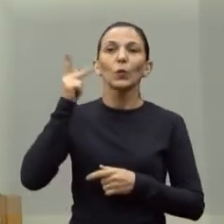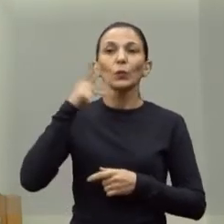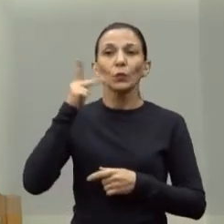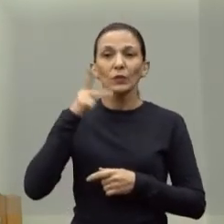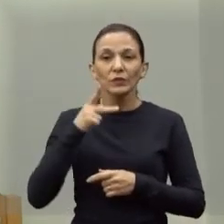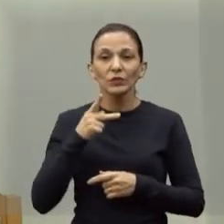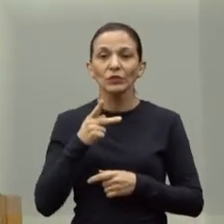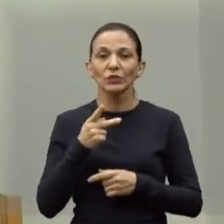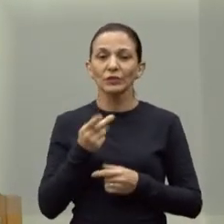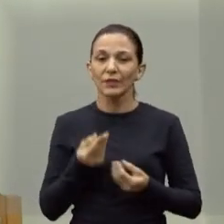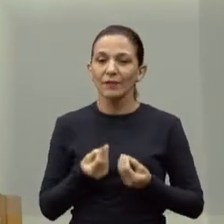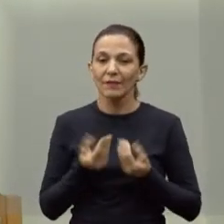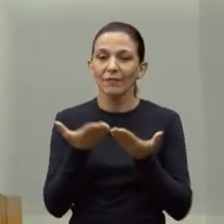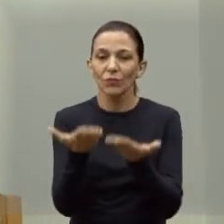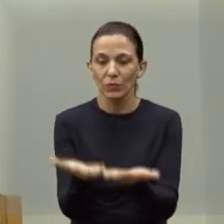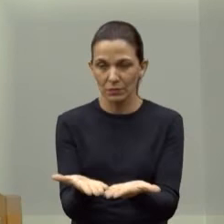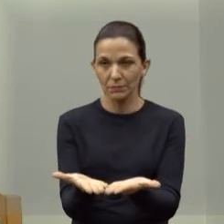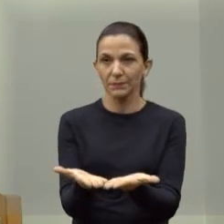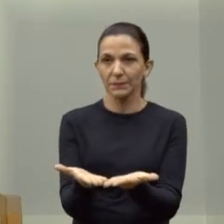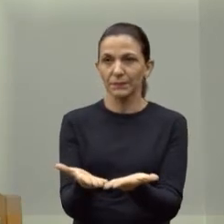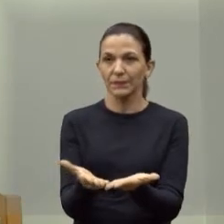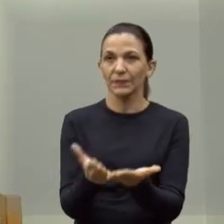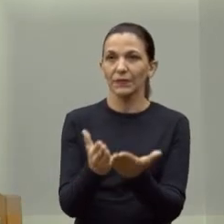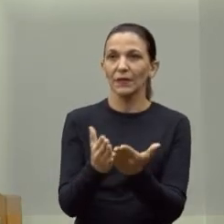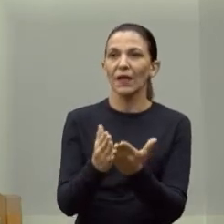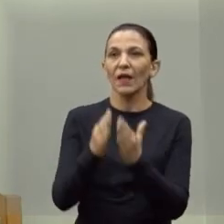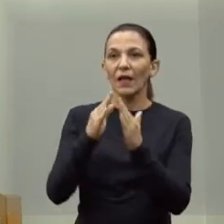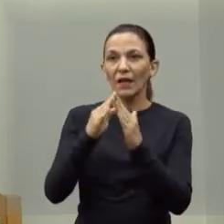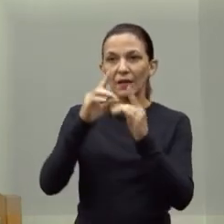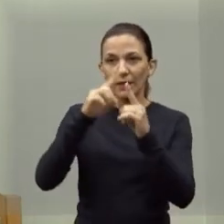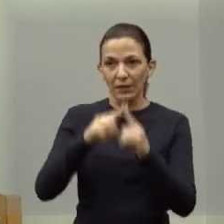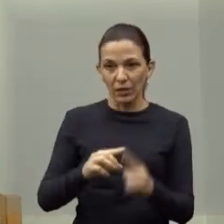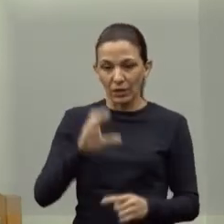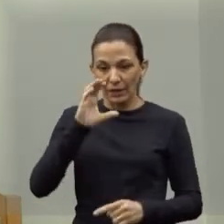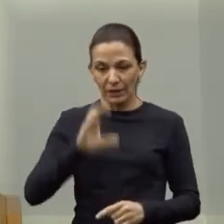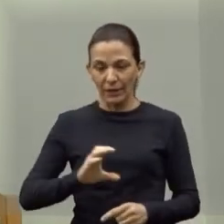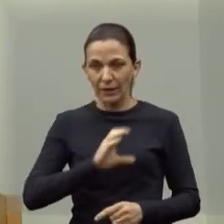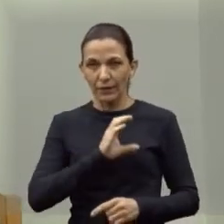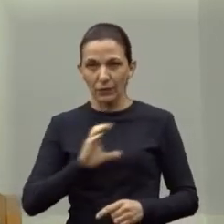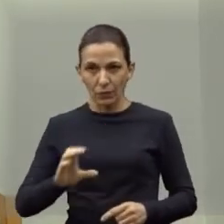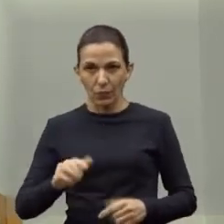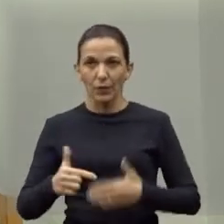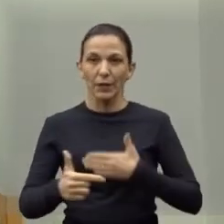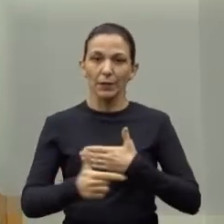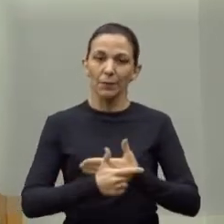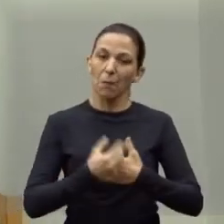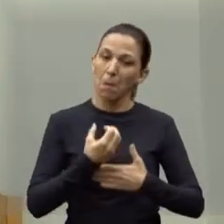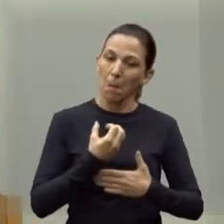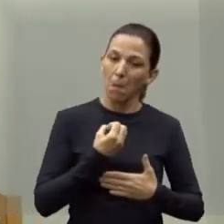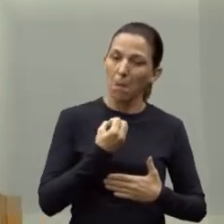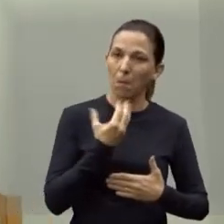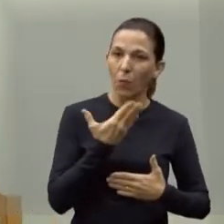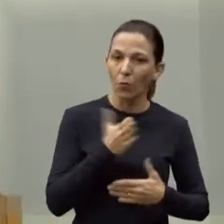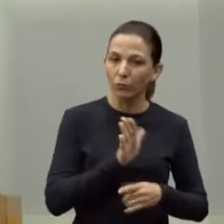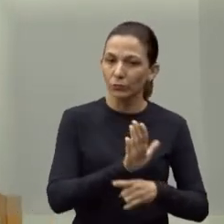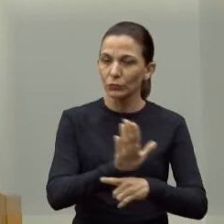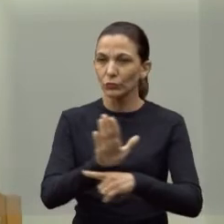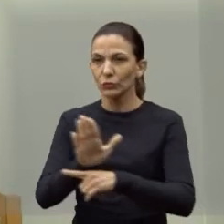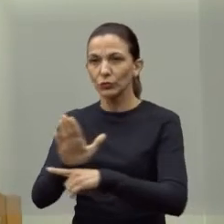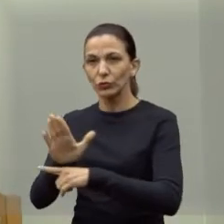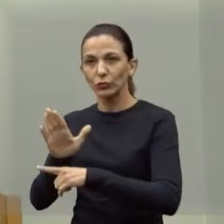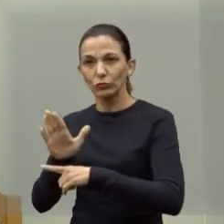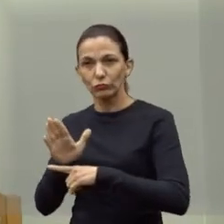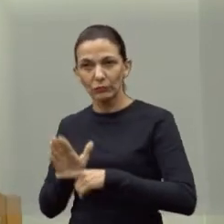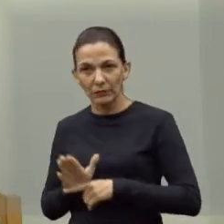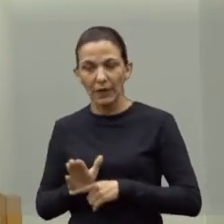forma de caridade a Igreja Católica está na política para fazer o papel do bom samaritano atendendo generosamente